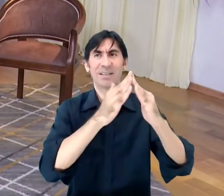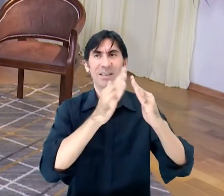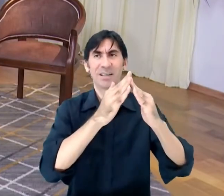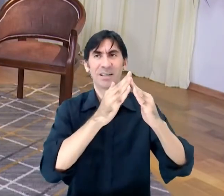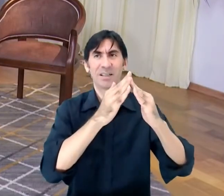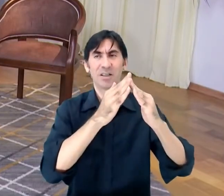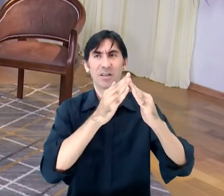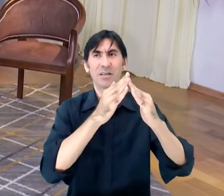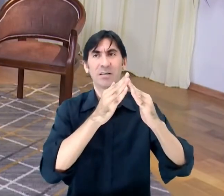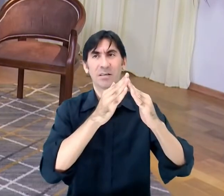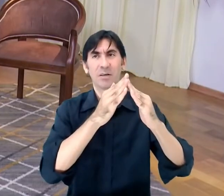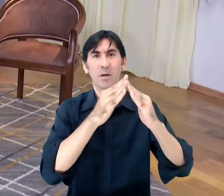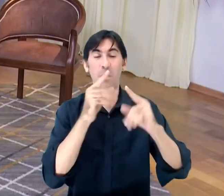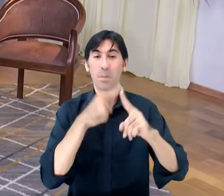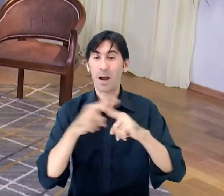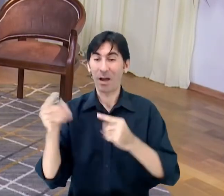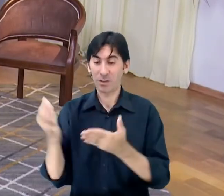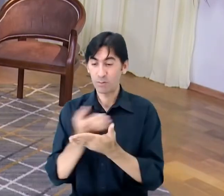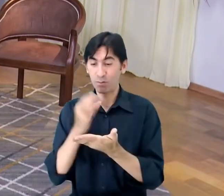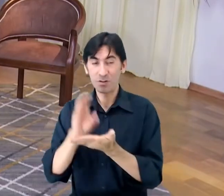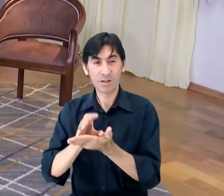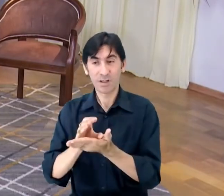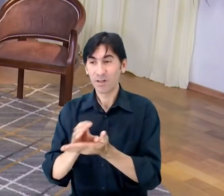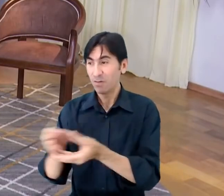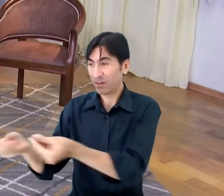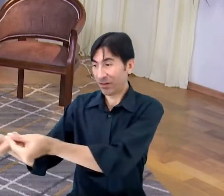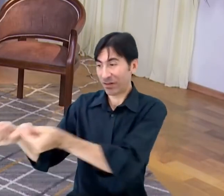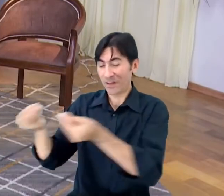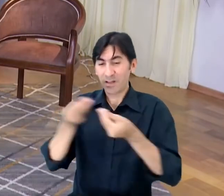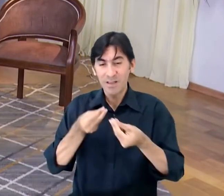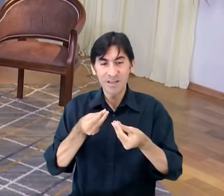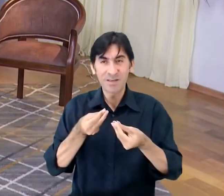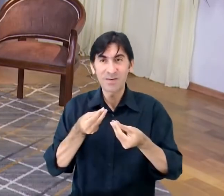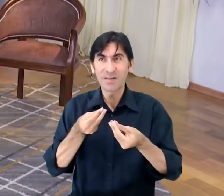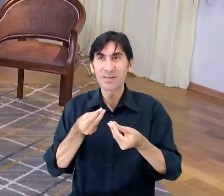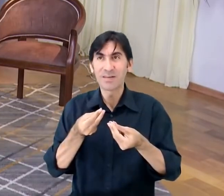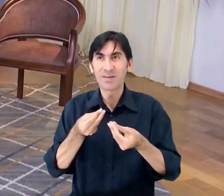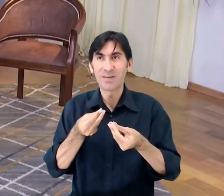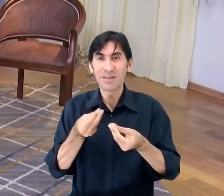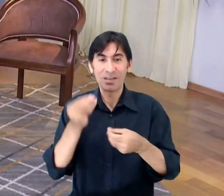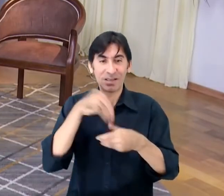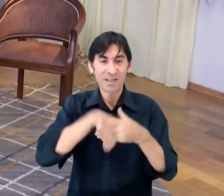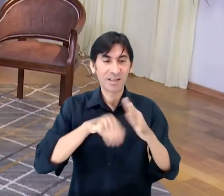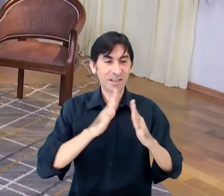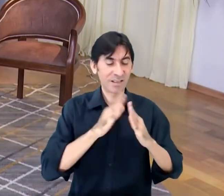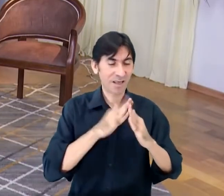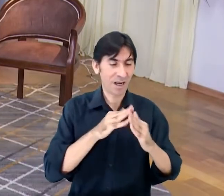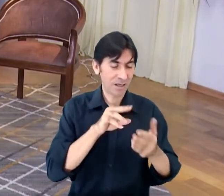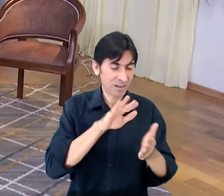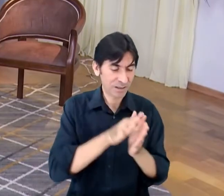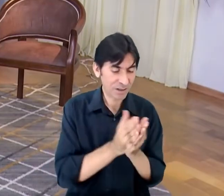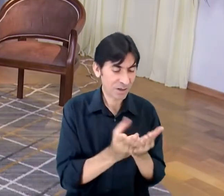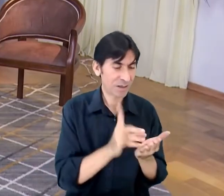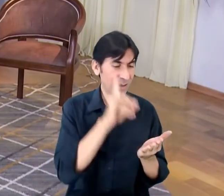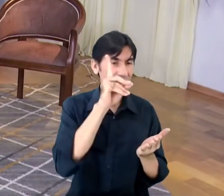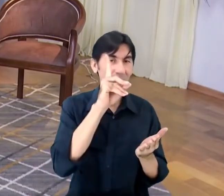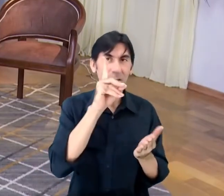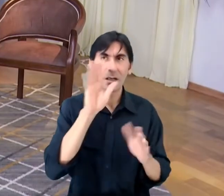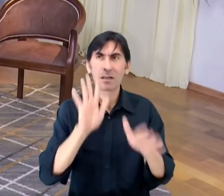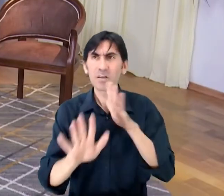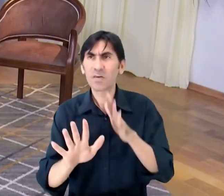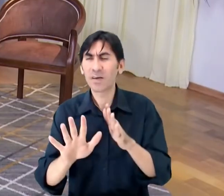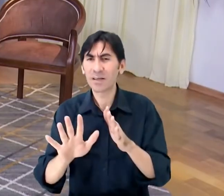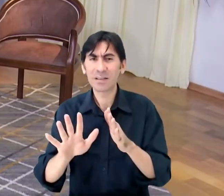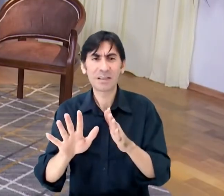literatura pode entrar. Enquanto eu e você muitas vezes não teremos uma oportunidade de abrir a Bíblia dentro do lar de